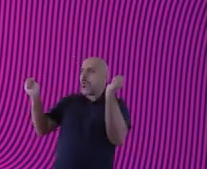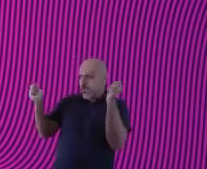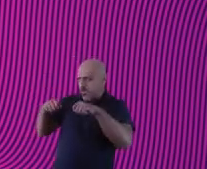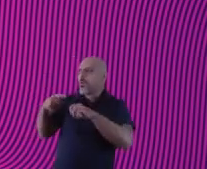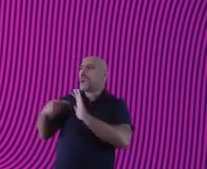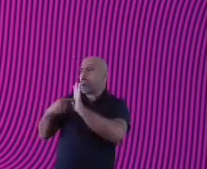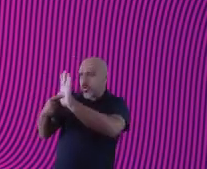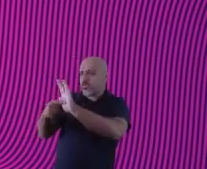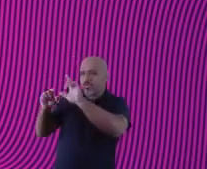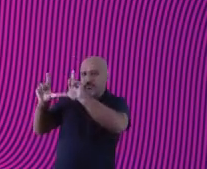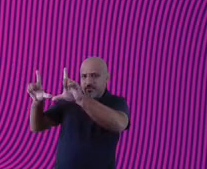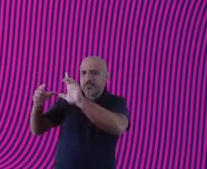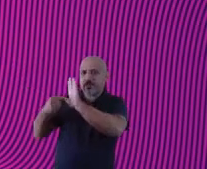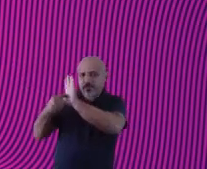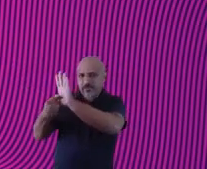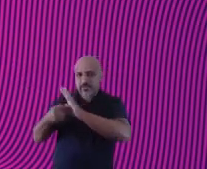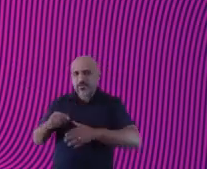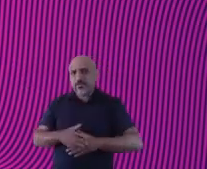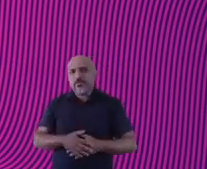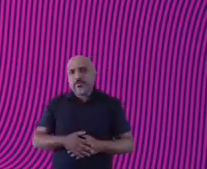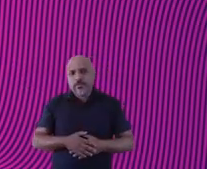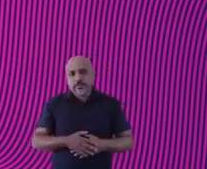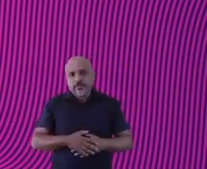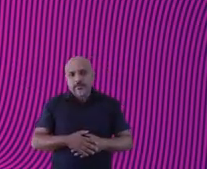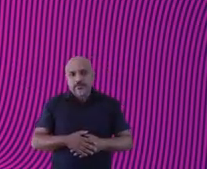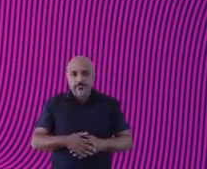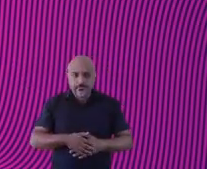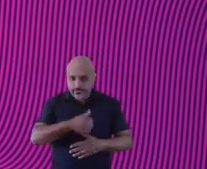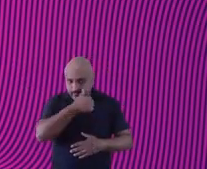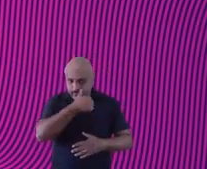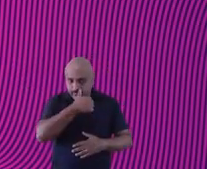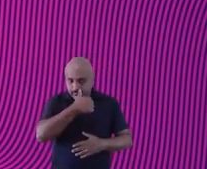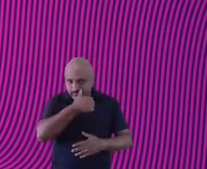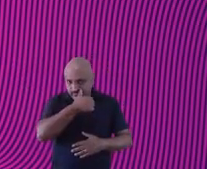se não, até pelo interesse.